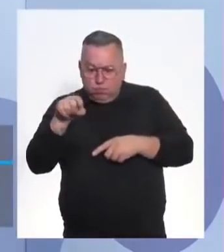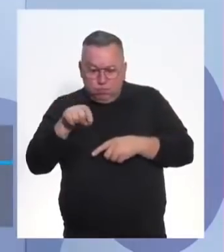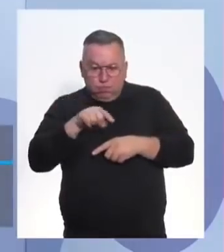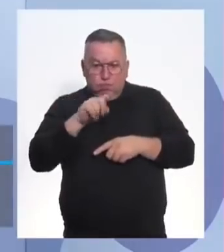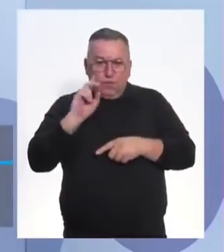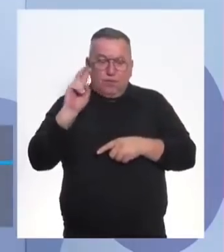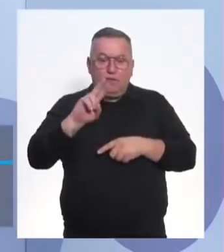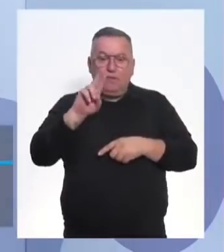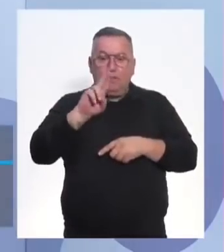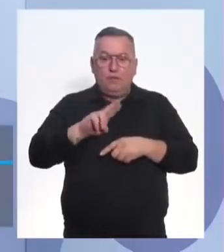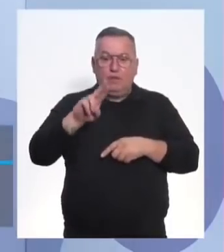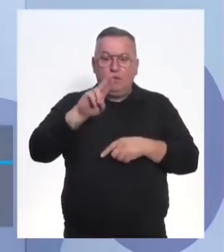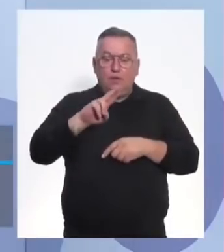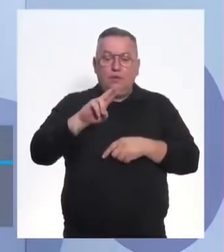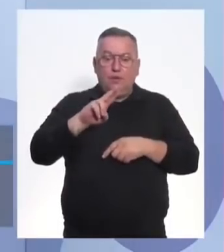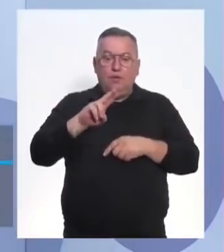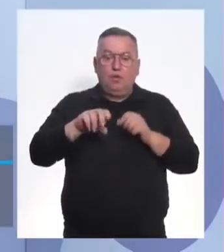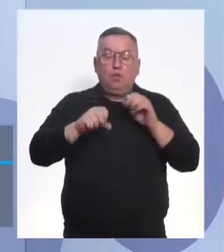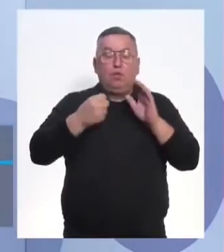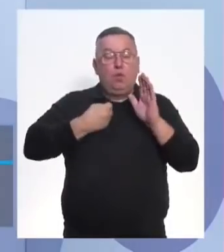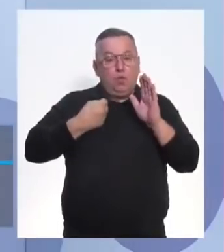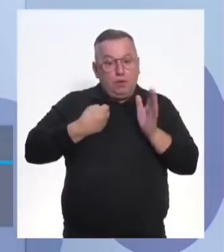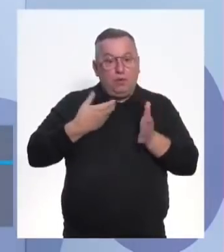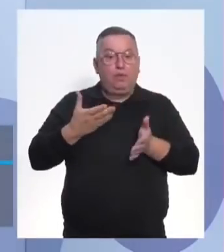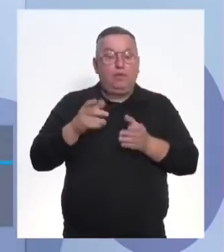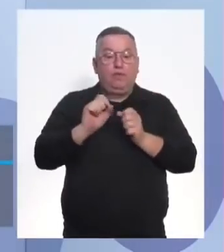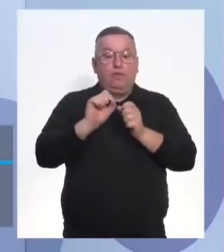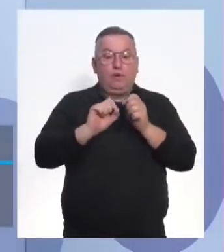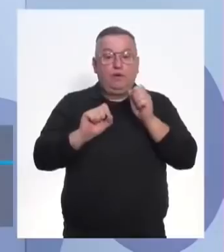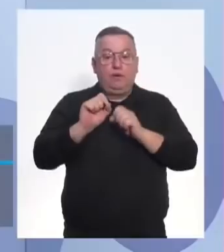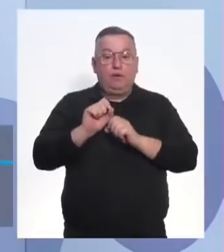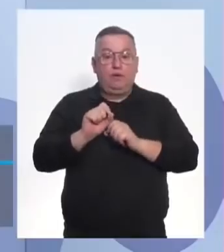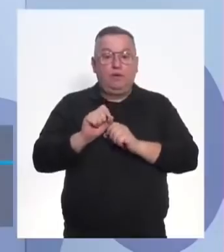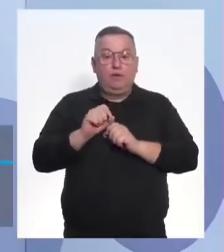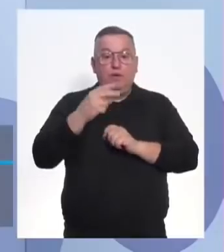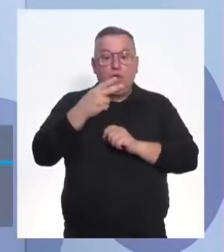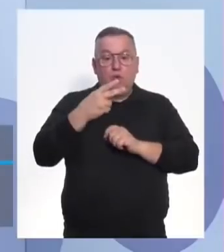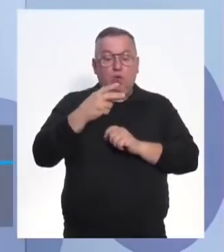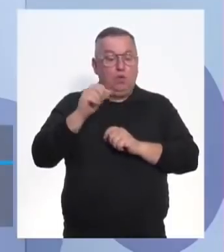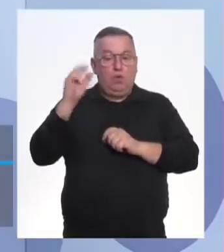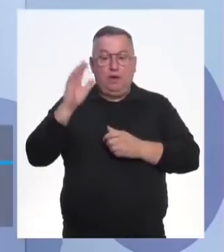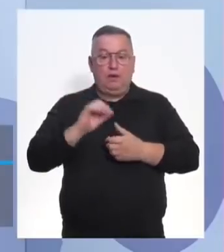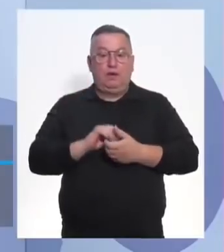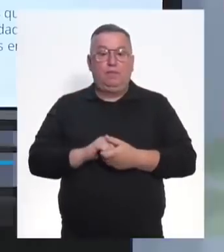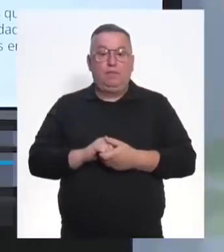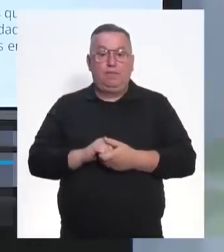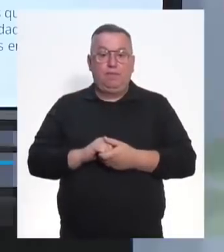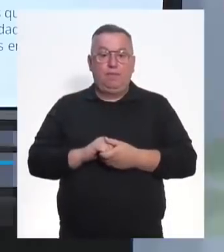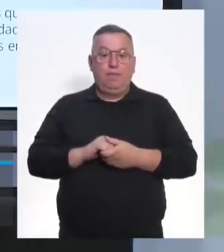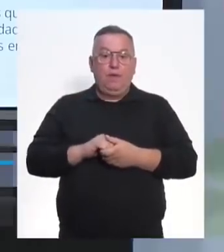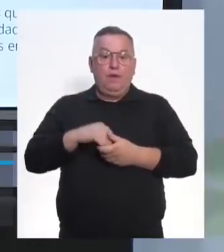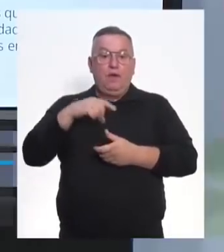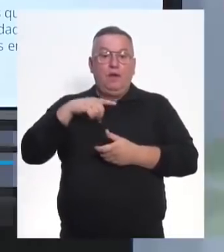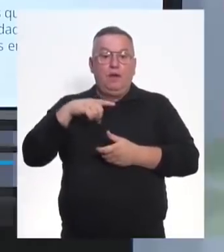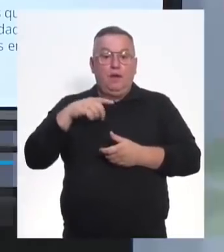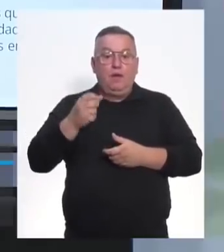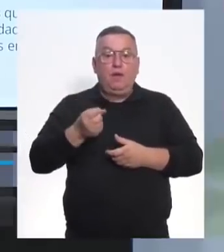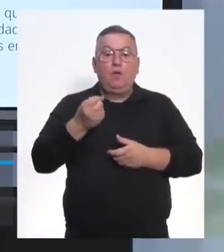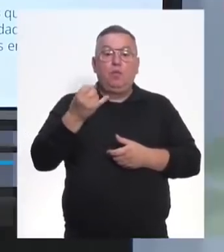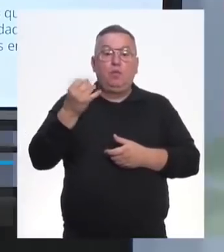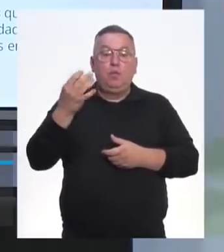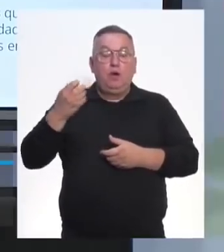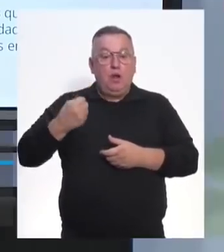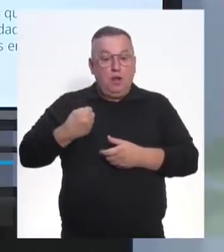partir de um algarismo ou de um número formado por 2 ou mais algarismos. Isso mesmo. Então, a numeração aí, né, é